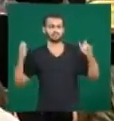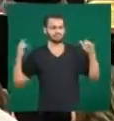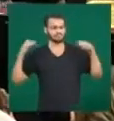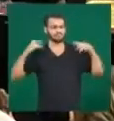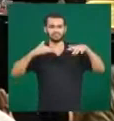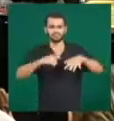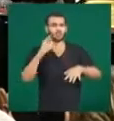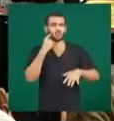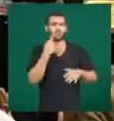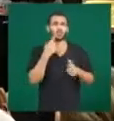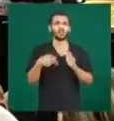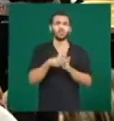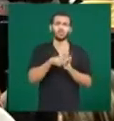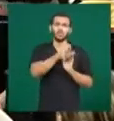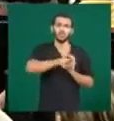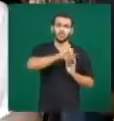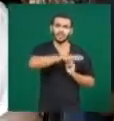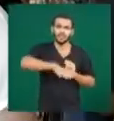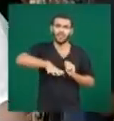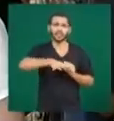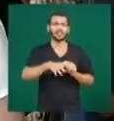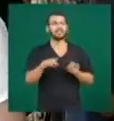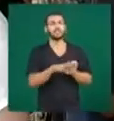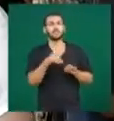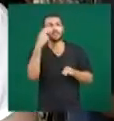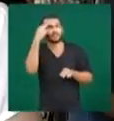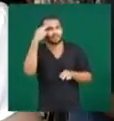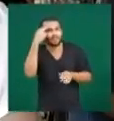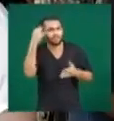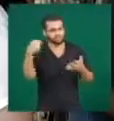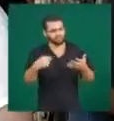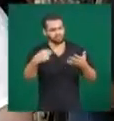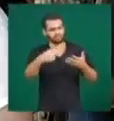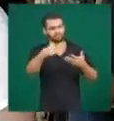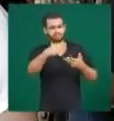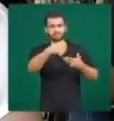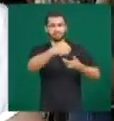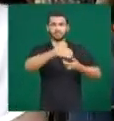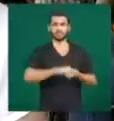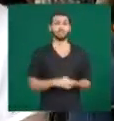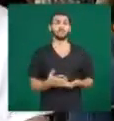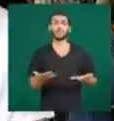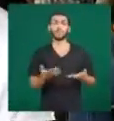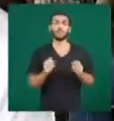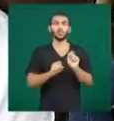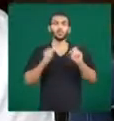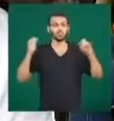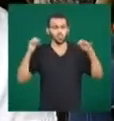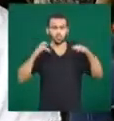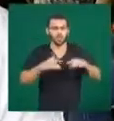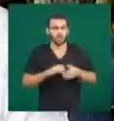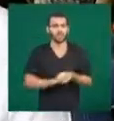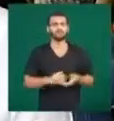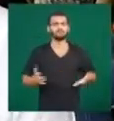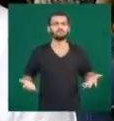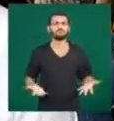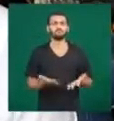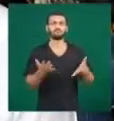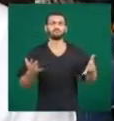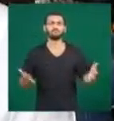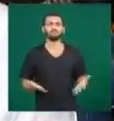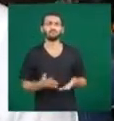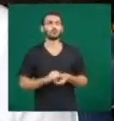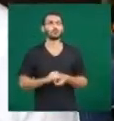e refletir sobre algumas questões. Essa congregação, ela visa o quê? A estimular um processo de